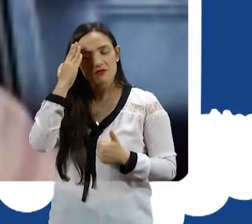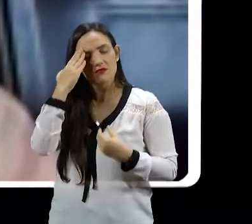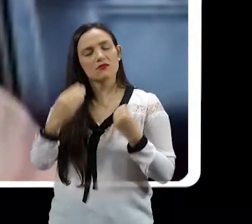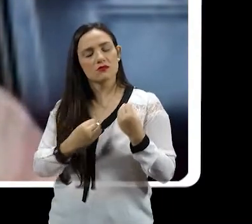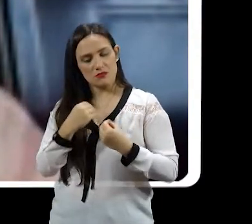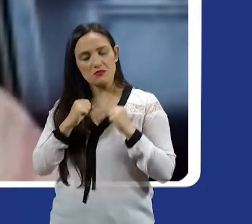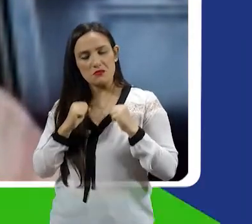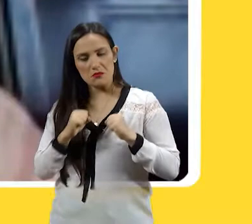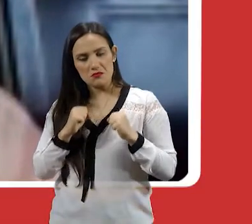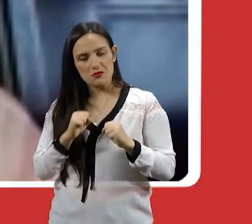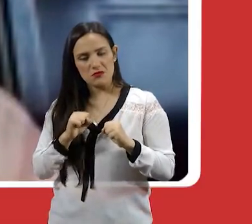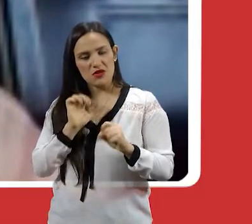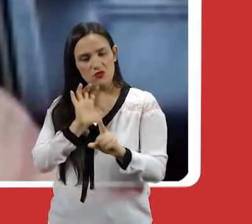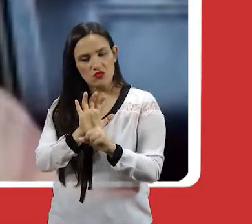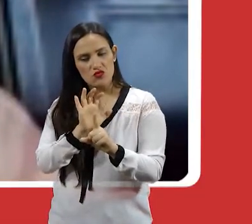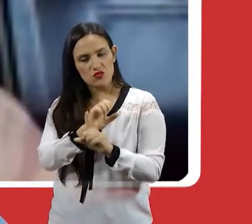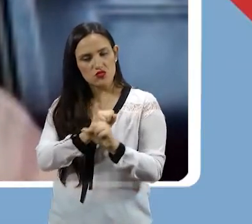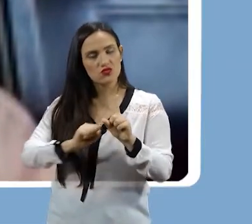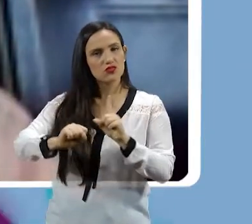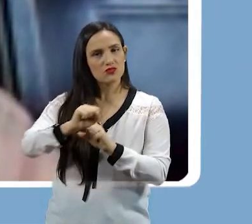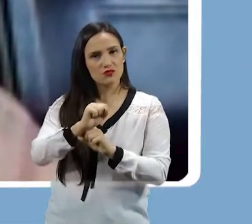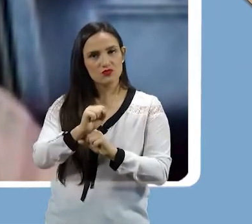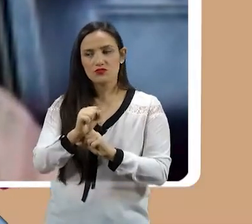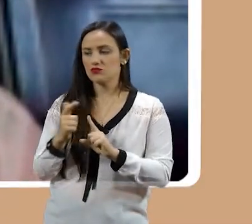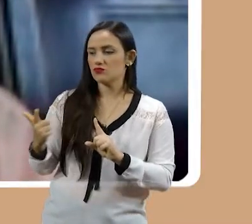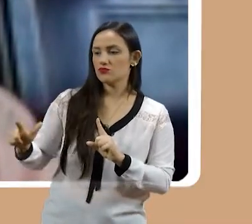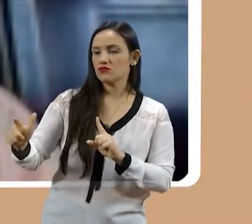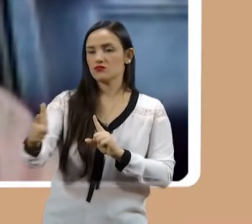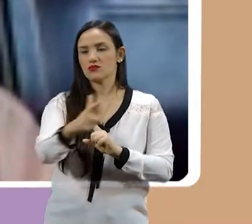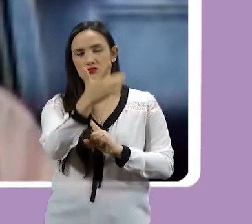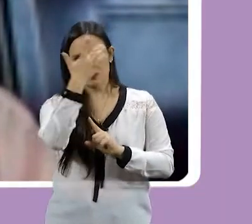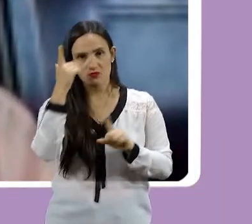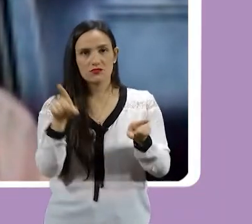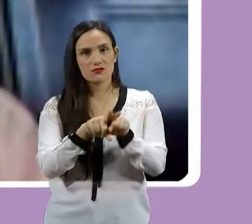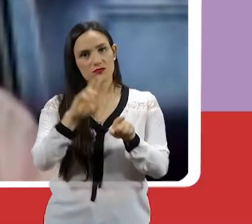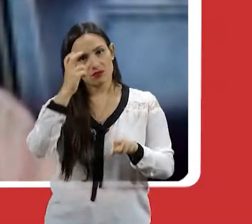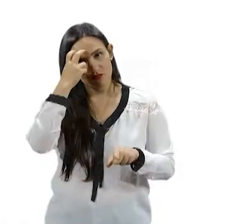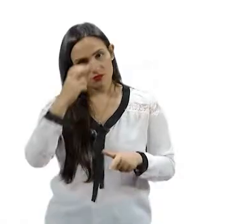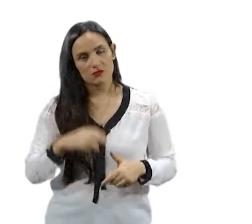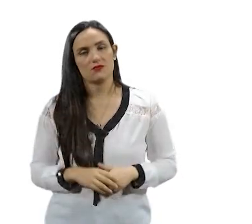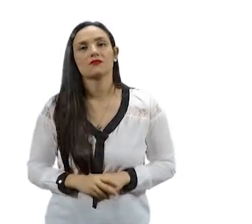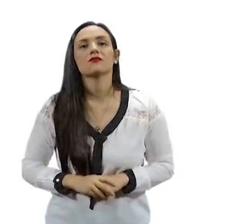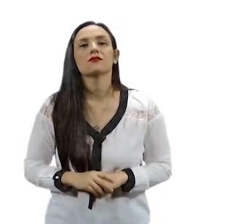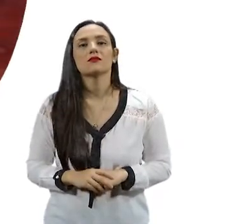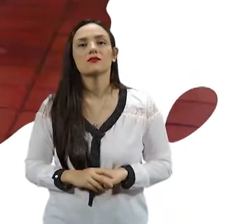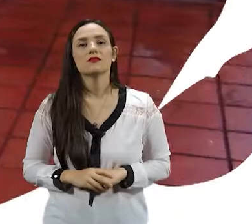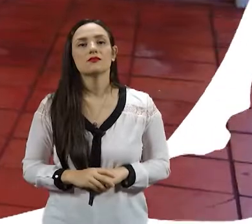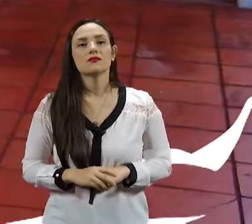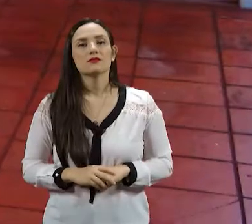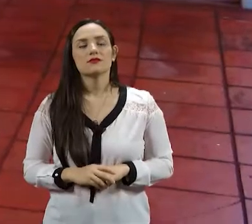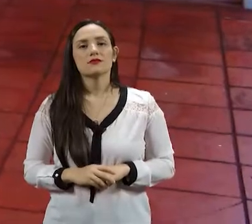sua importância com relação ao próximo e à cultura.